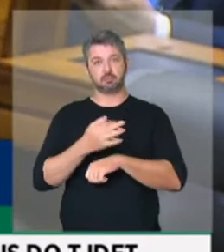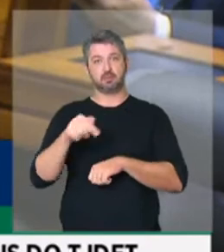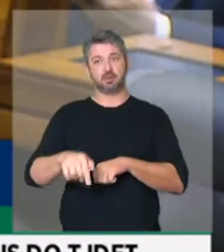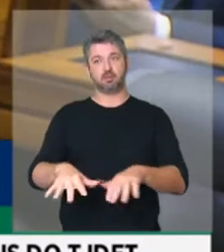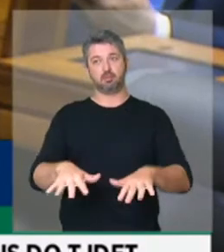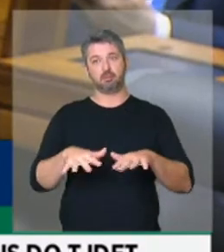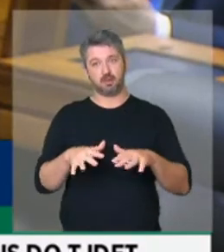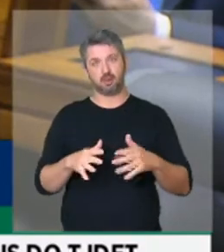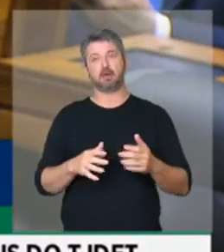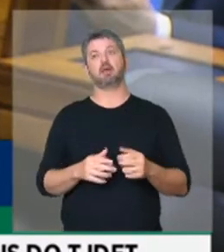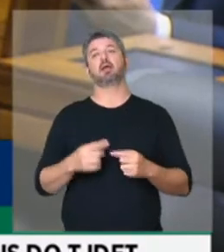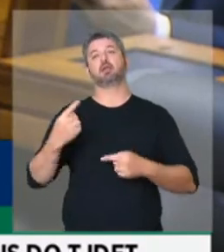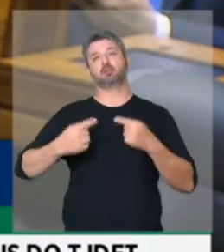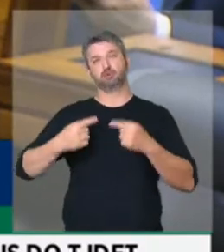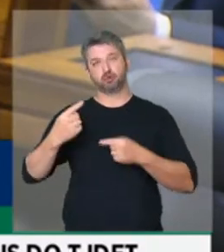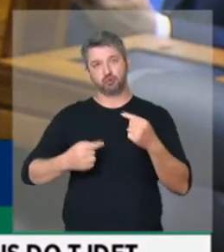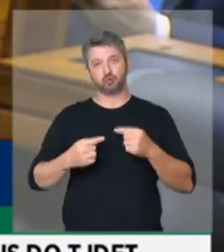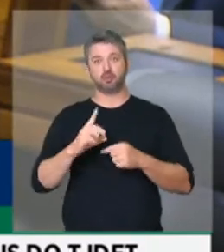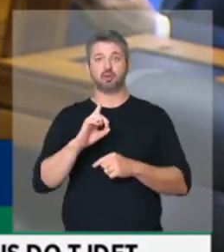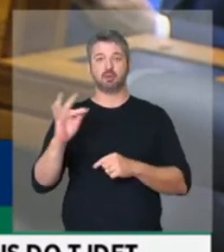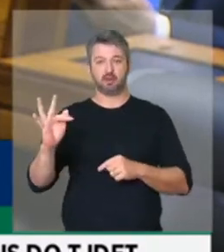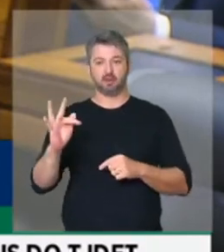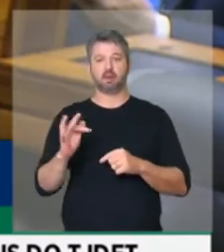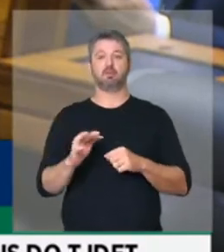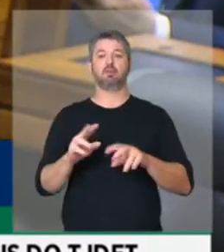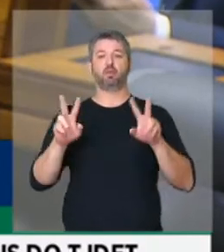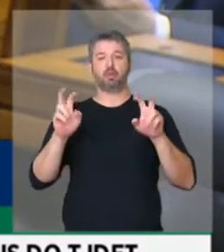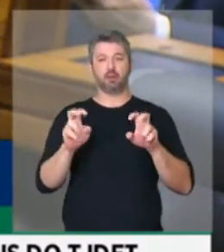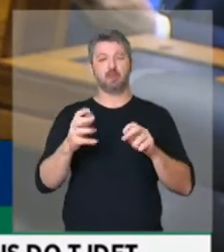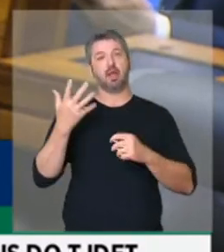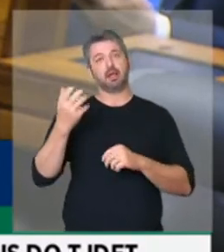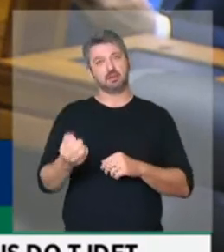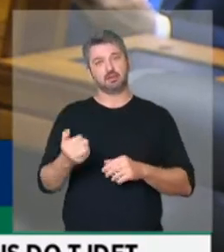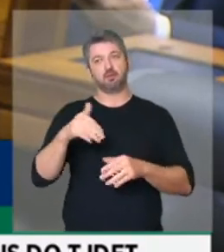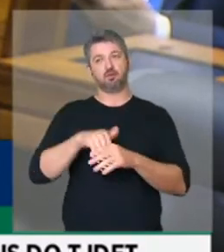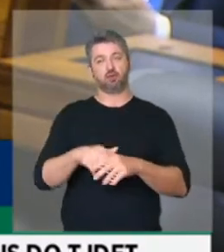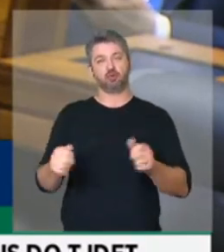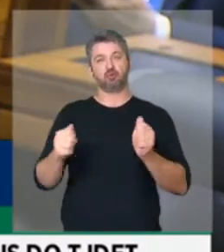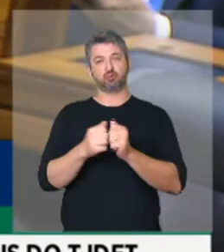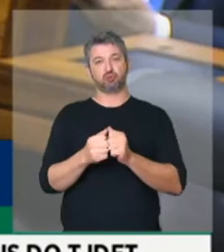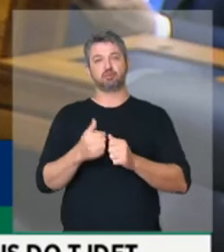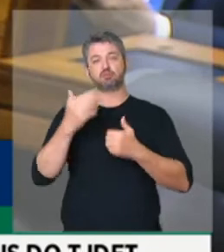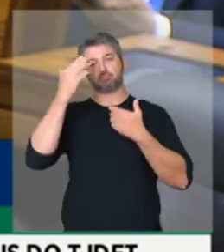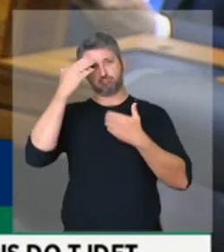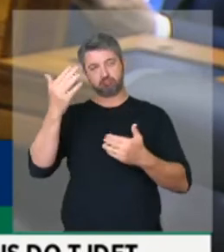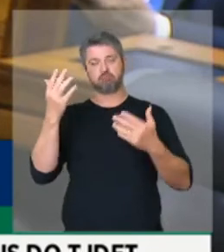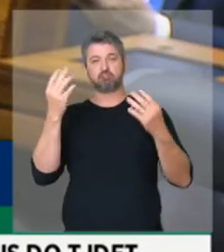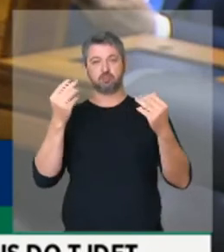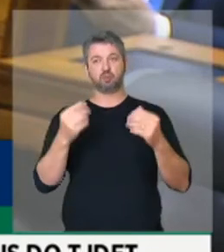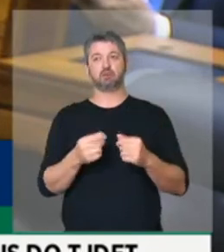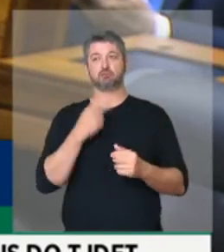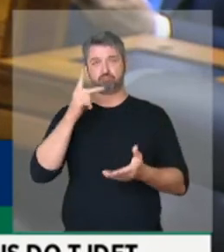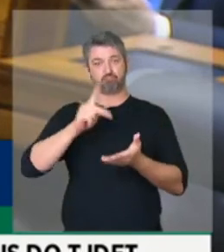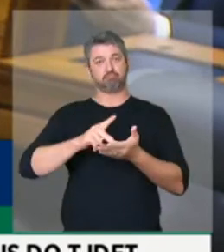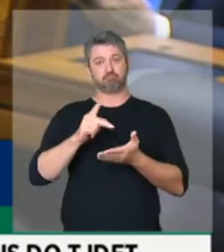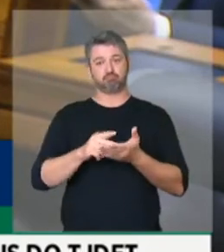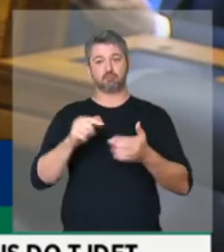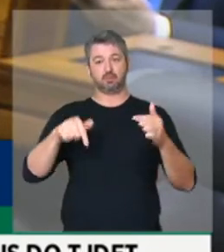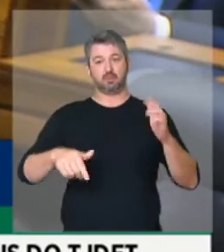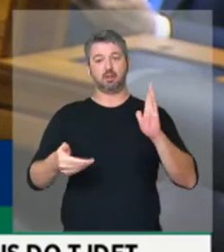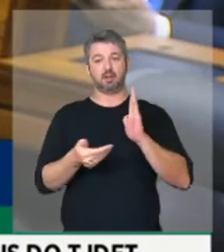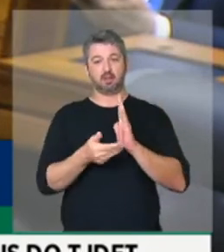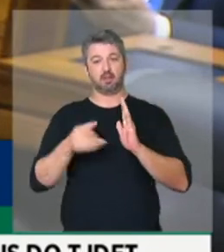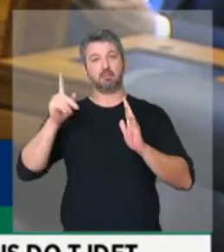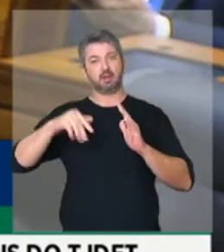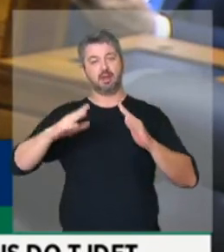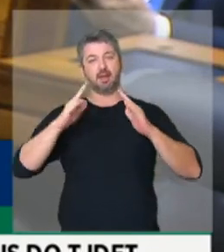plenário. A gente está discutindo os temas do DF, que acatam, votam conosco. Eu quero agradecer, né, realmente falando que a nossa casa também é